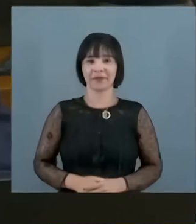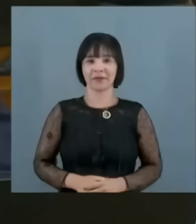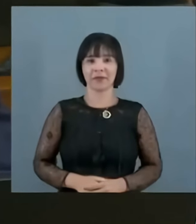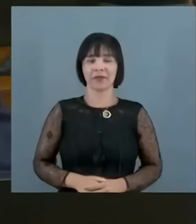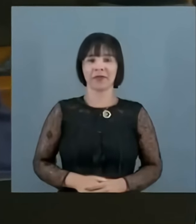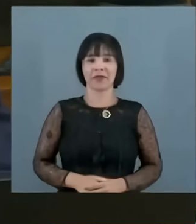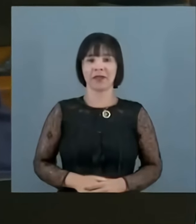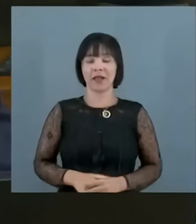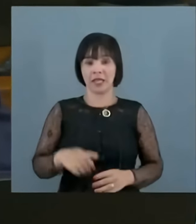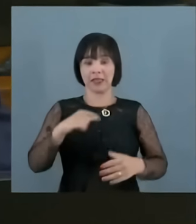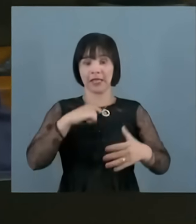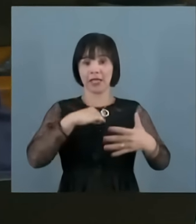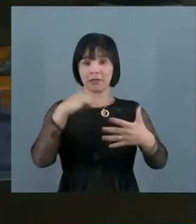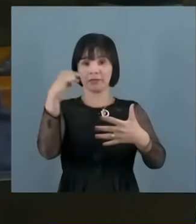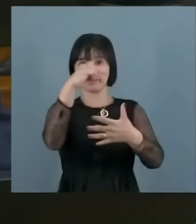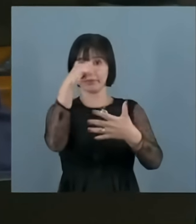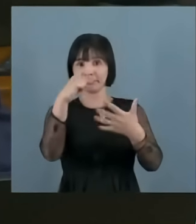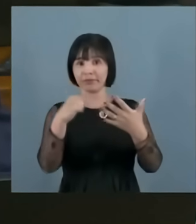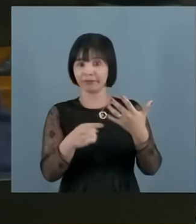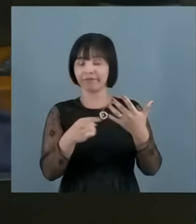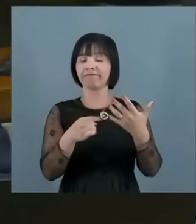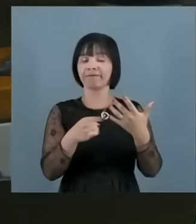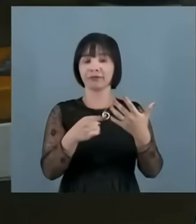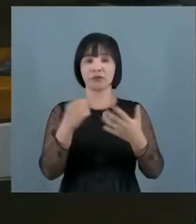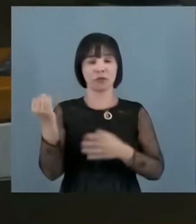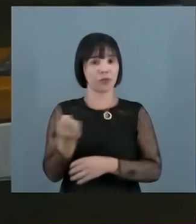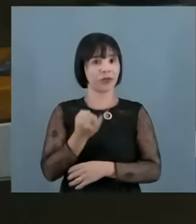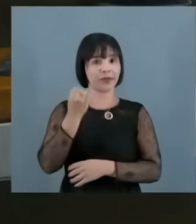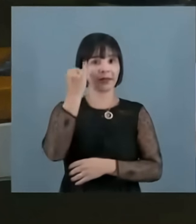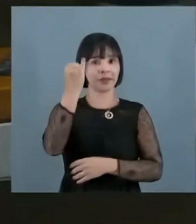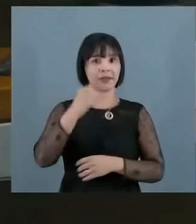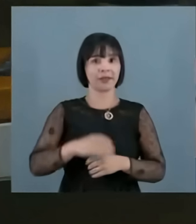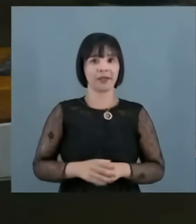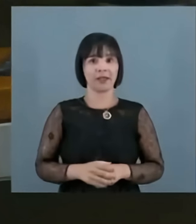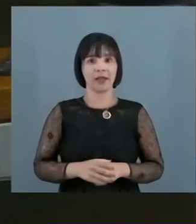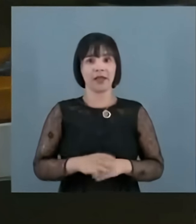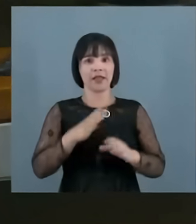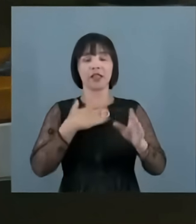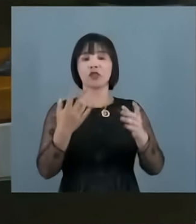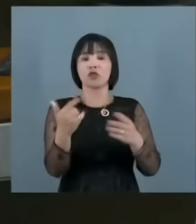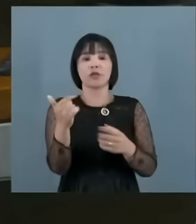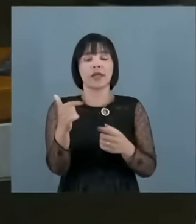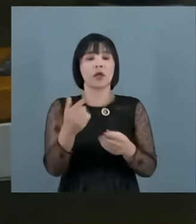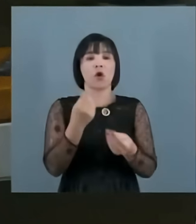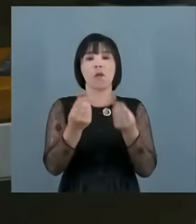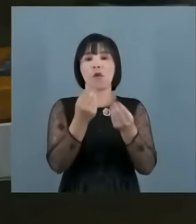Existem pontos nevrálgicos e imexíveis.